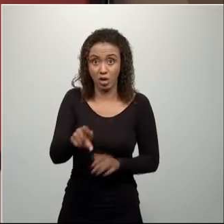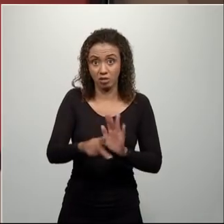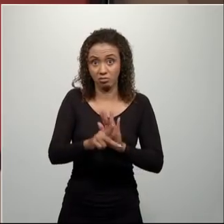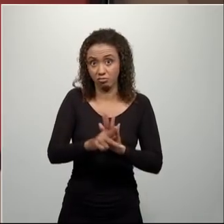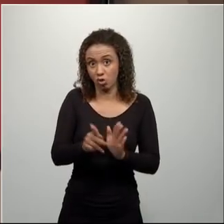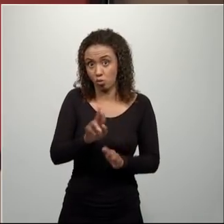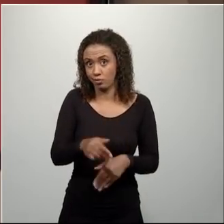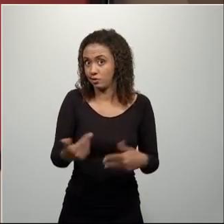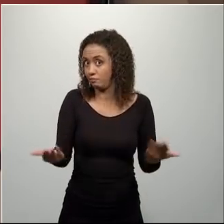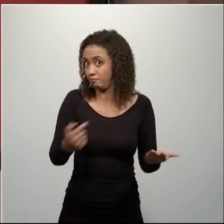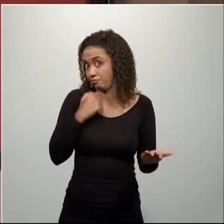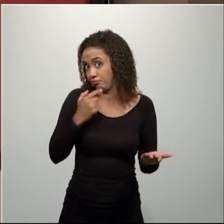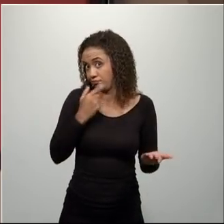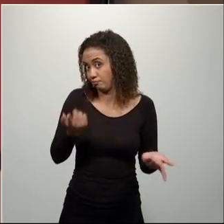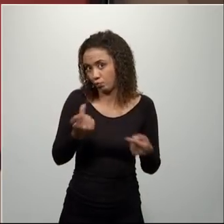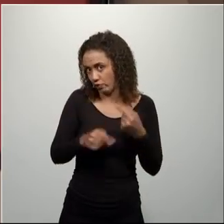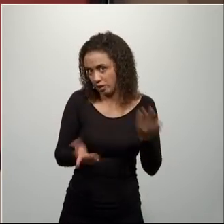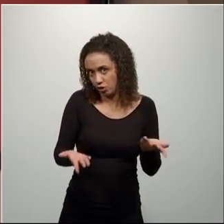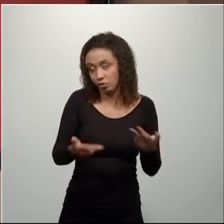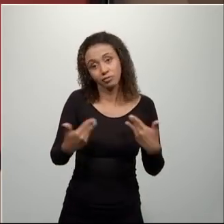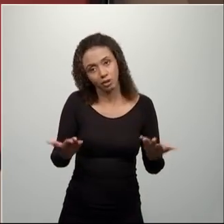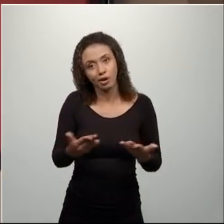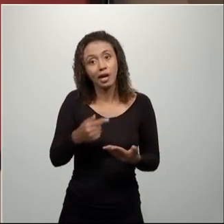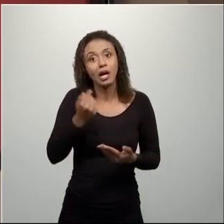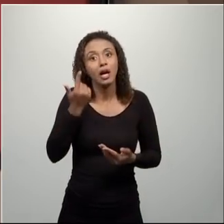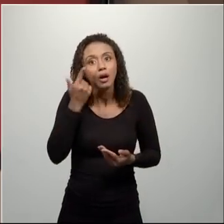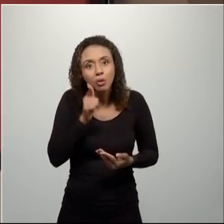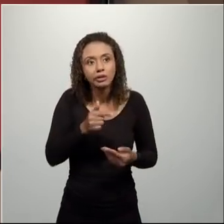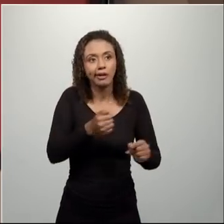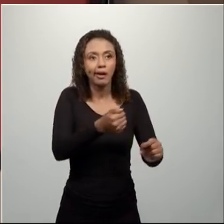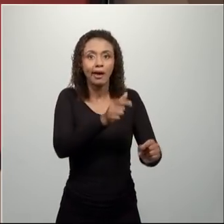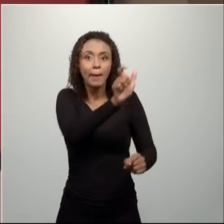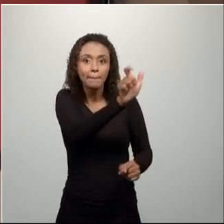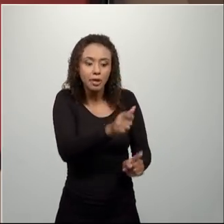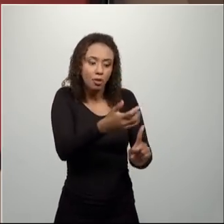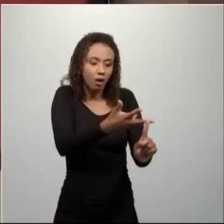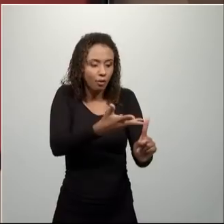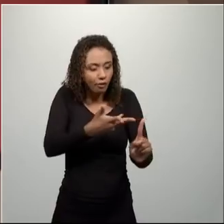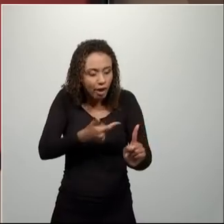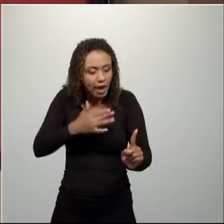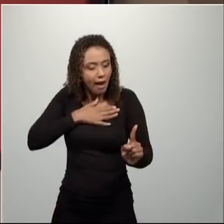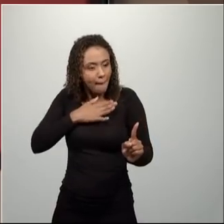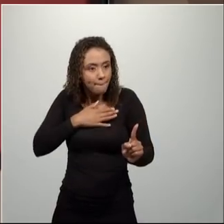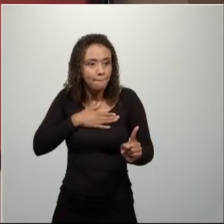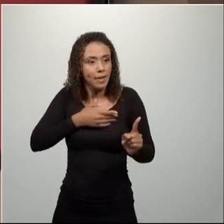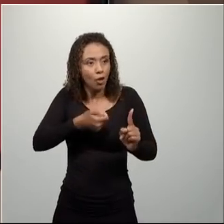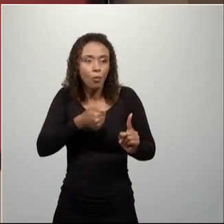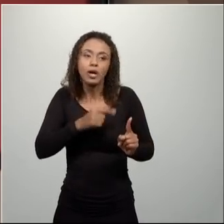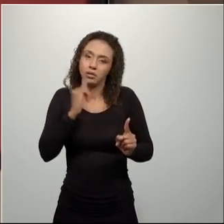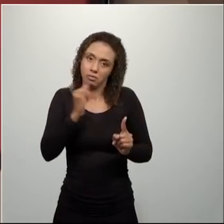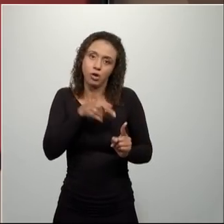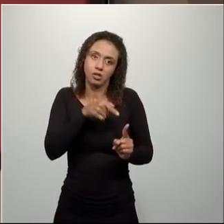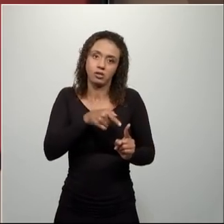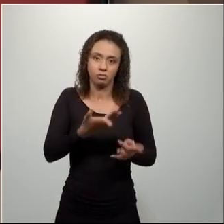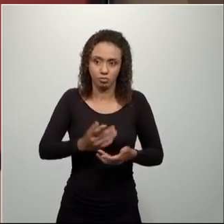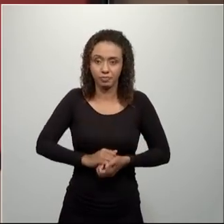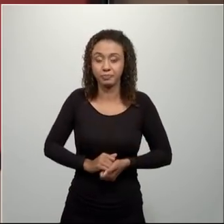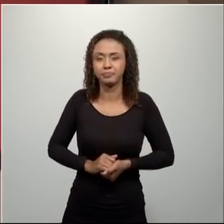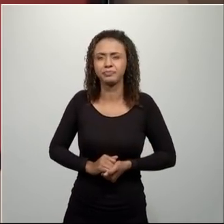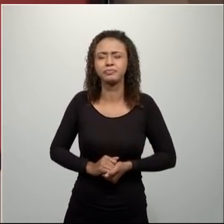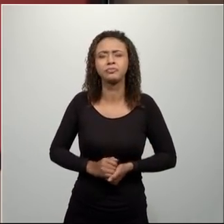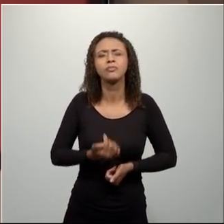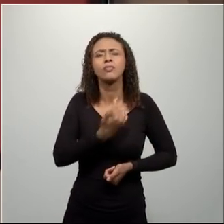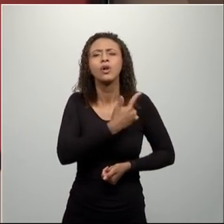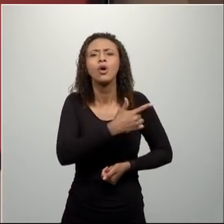não faz muito sentido então essa idéia de convencer usuários a utilizar é importante é o cob silva